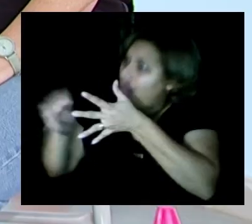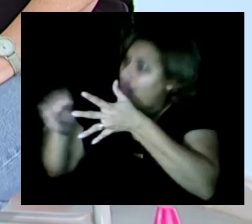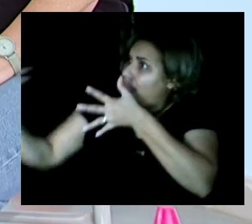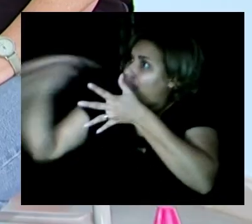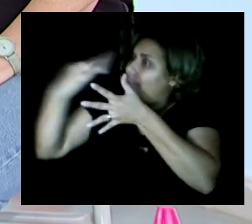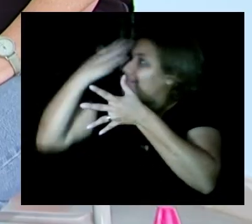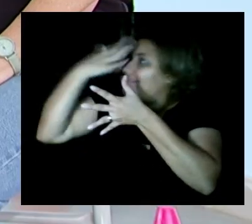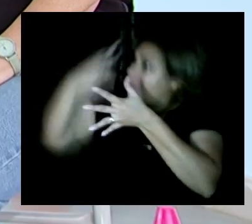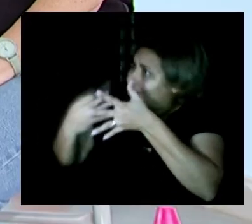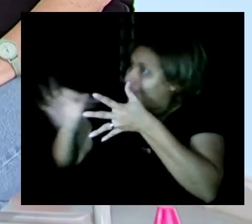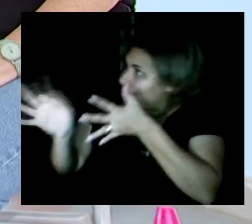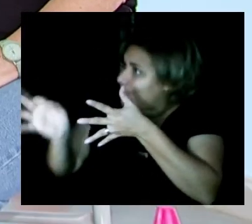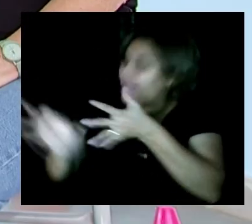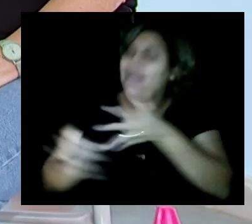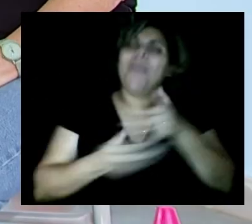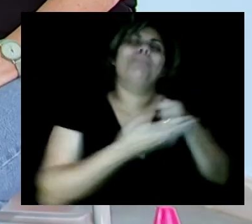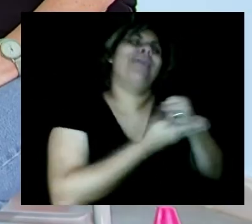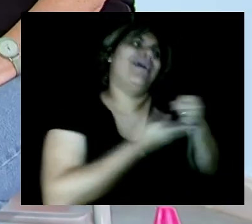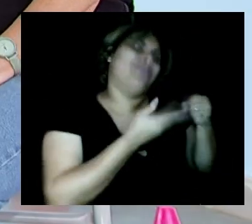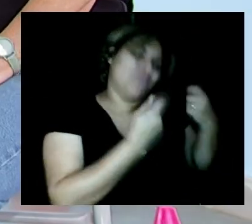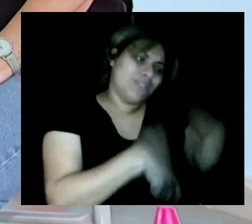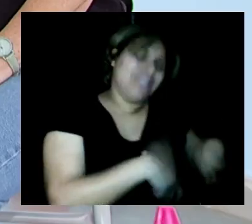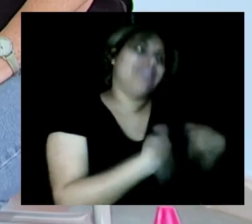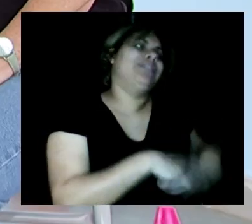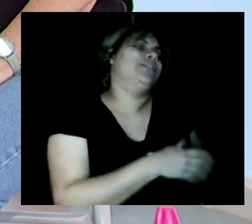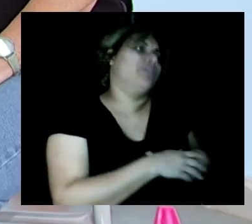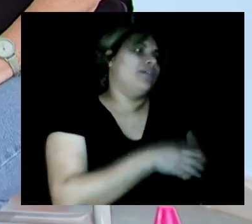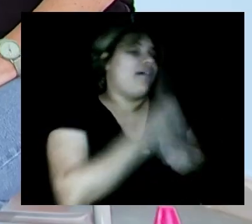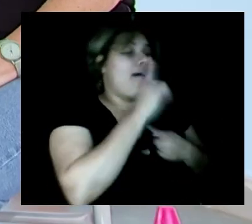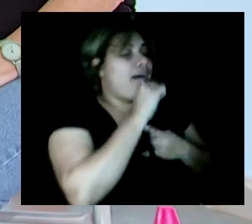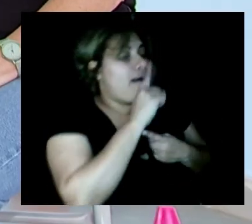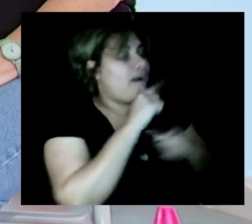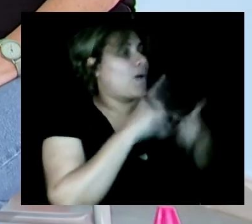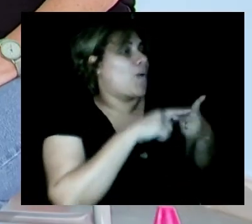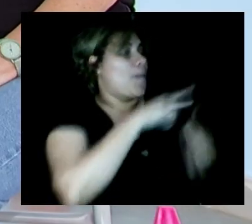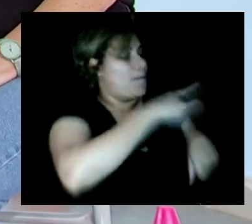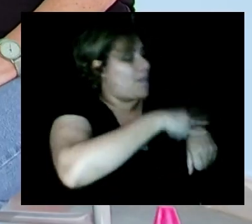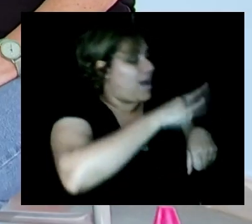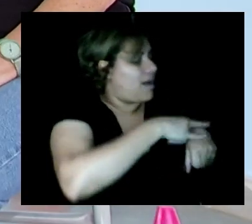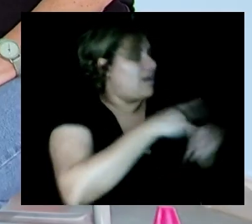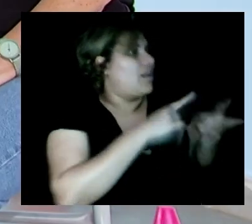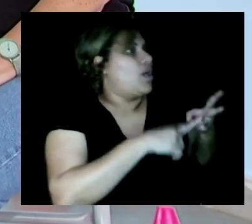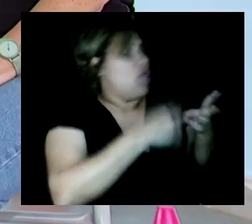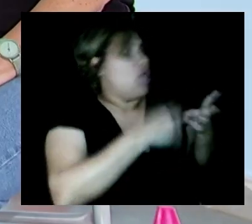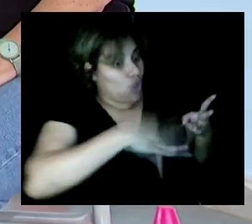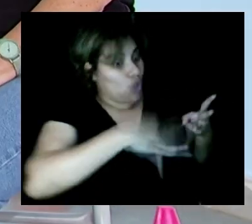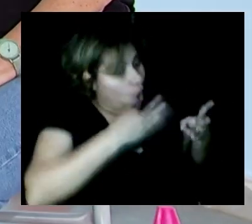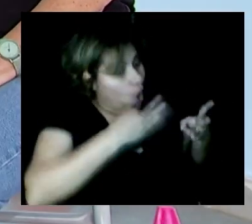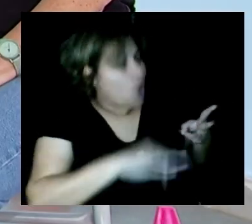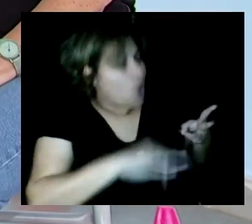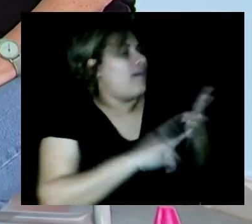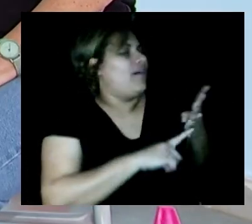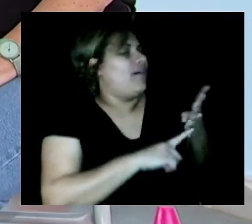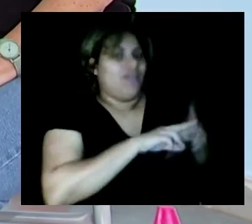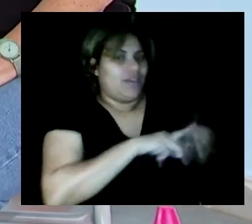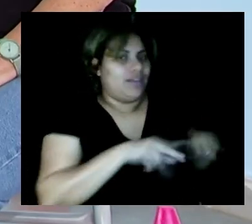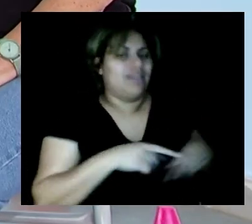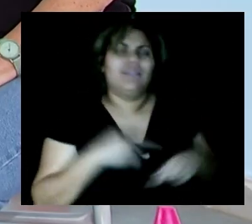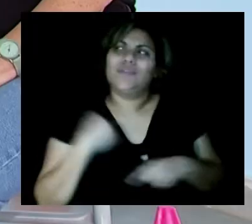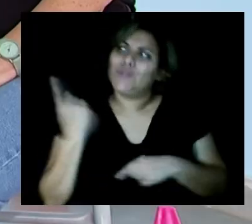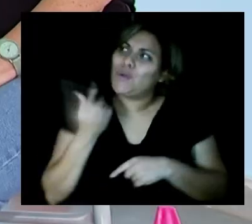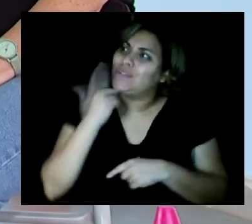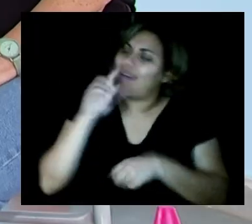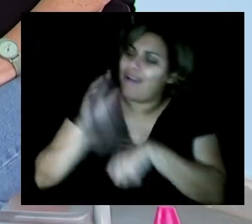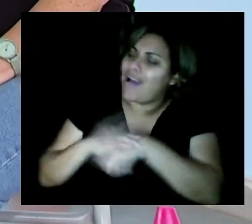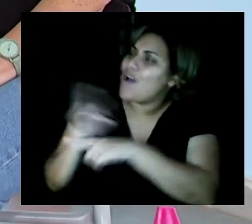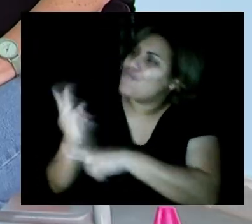o básico, né? Tomar água, ir no banheiro, dor, né? E acho que a gente começa a valorizar também as coisas